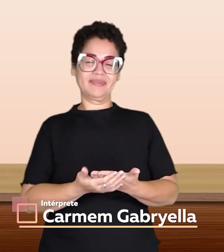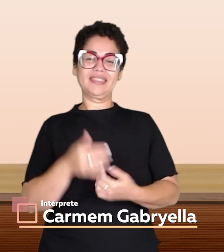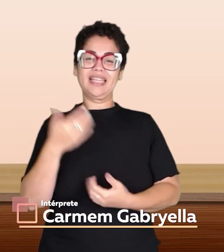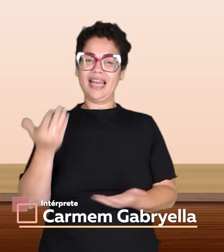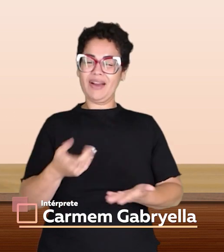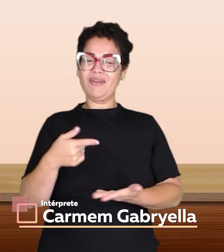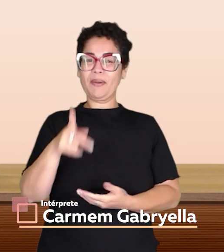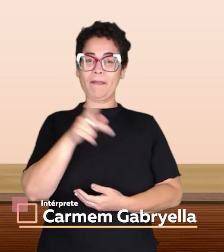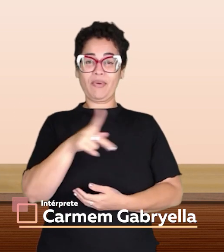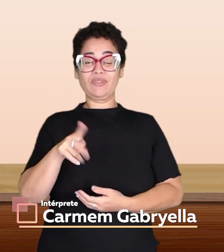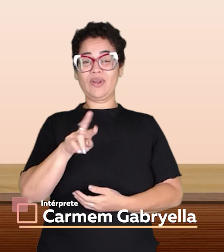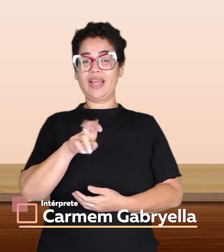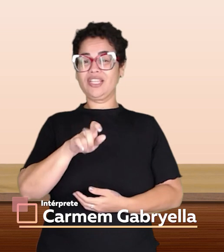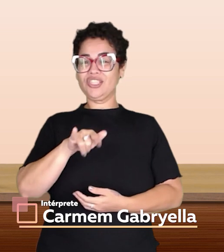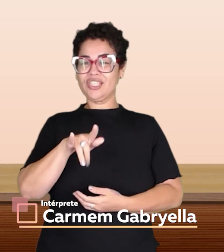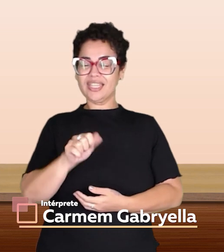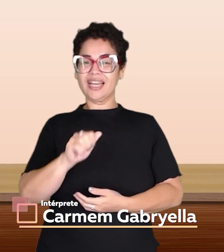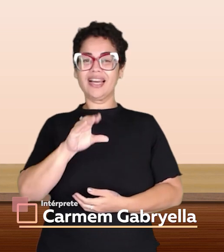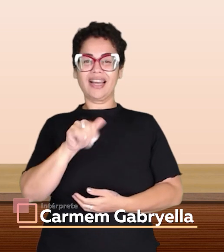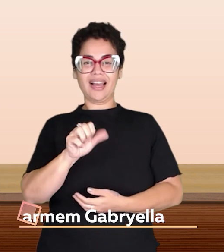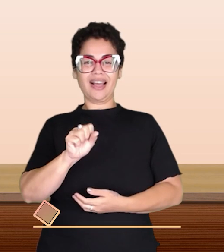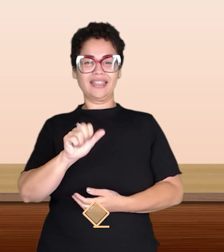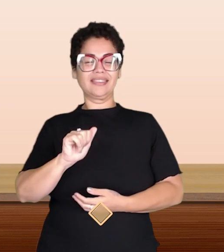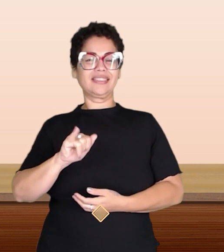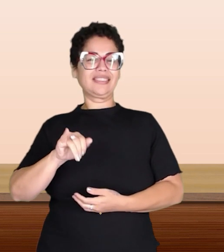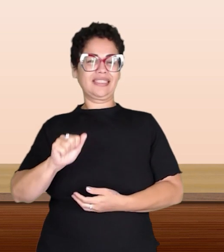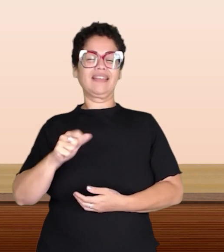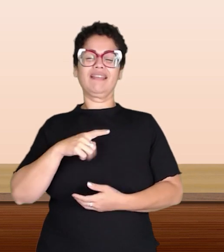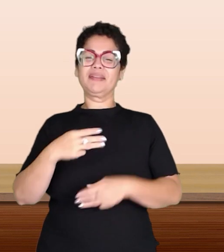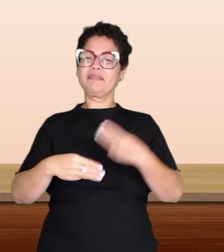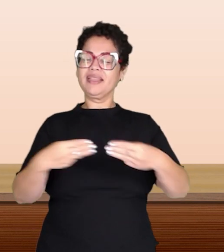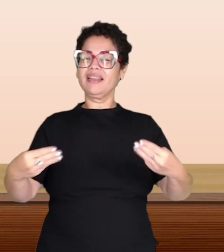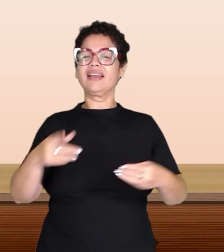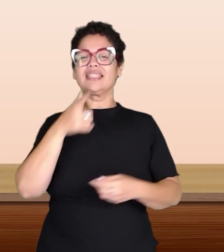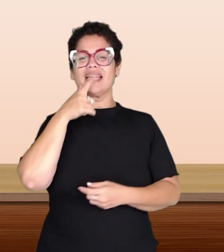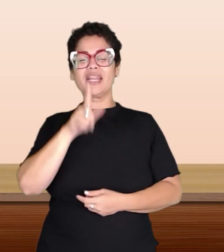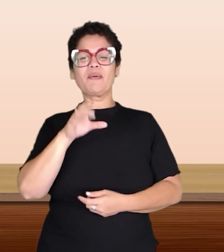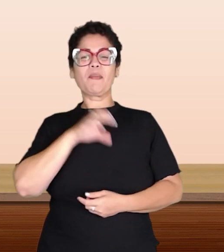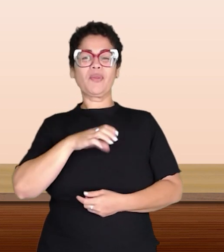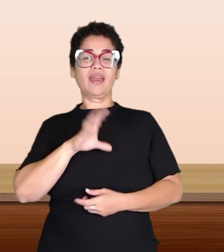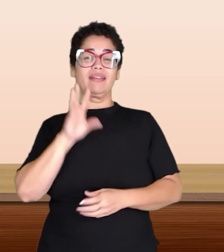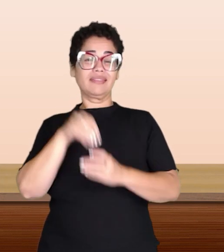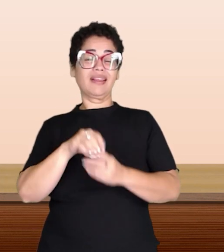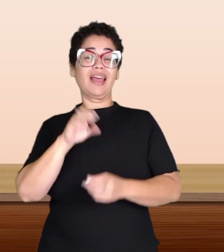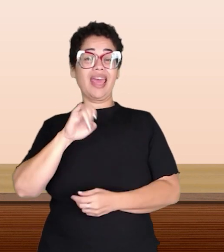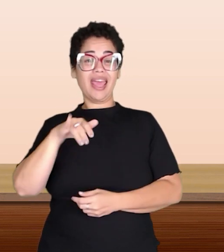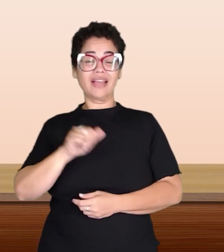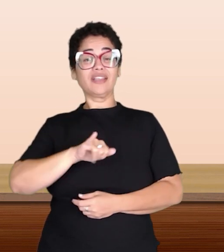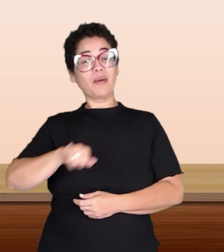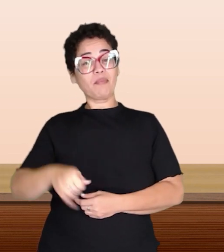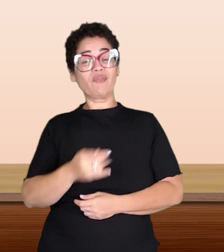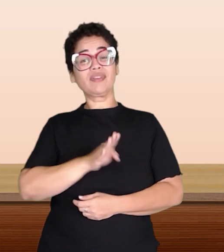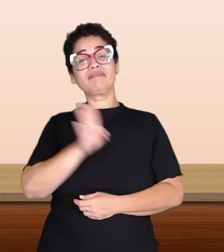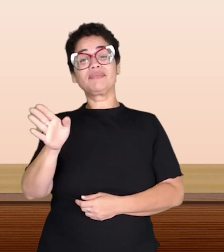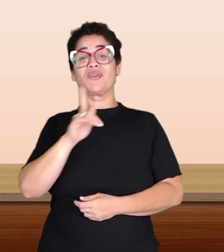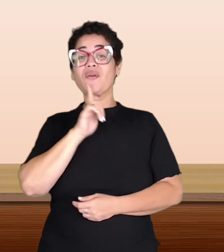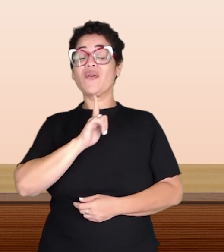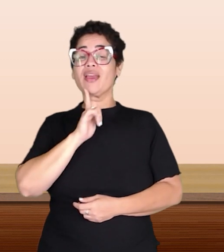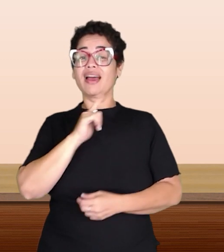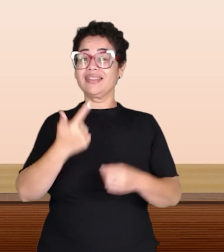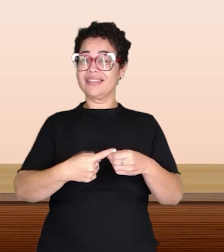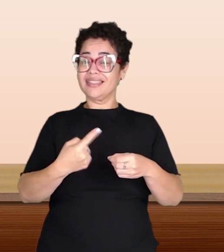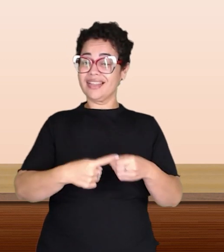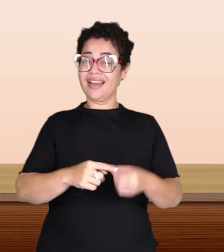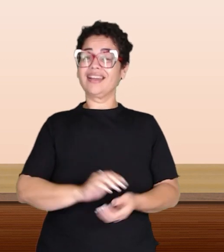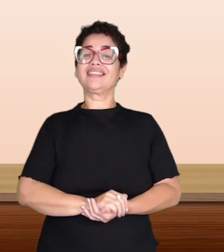Dessa vez a professora Regina Cássia elabora materiais de língua portuguesa para EJA aproveitou uma visita a Goiás